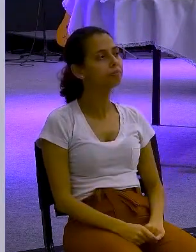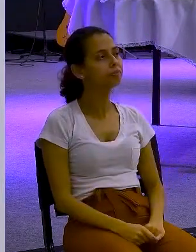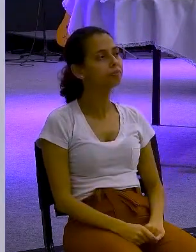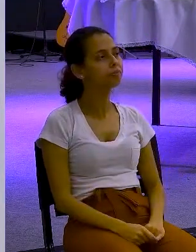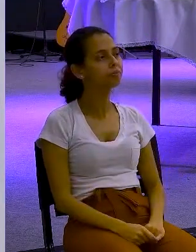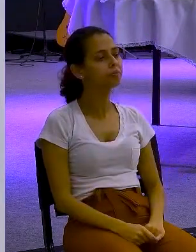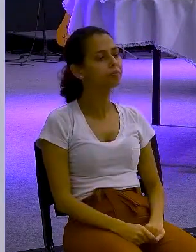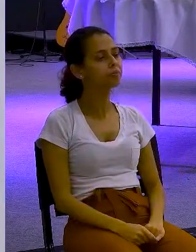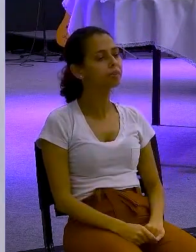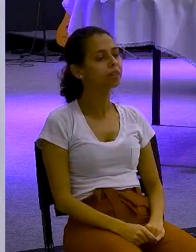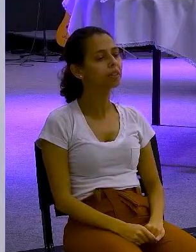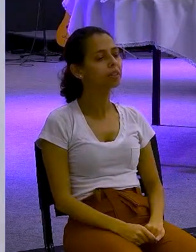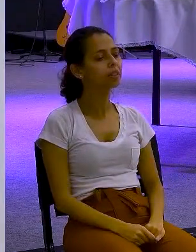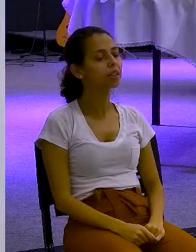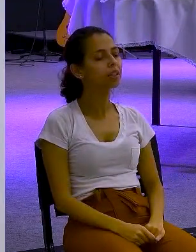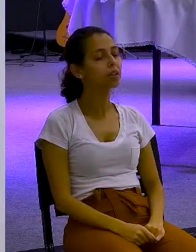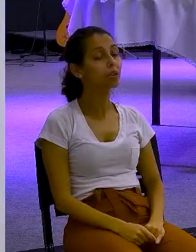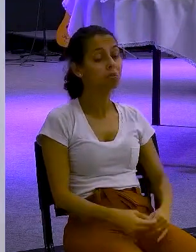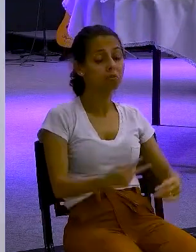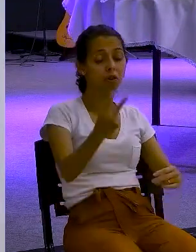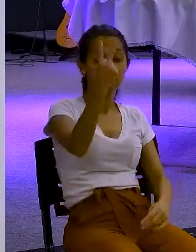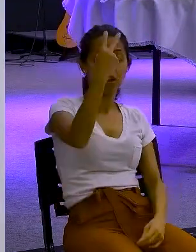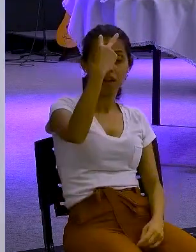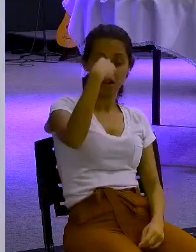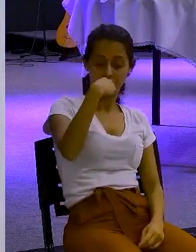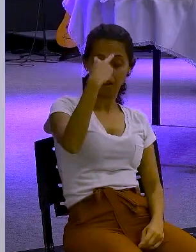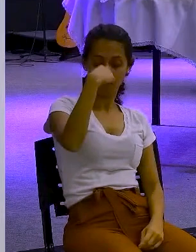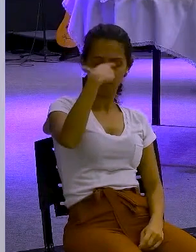na forma como ela se enxerga.